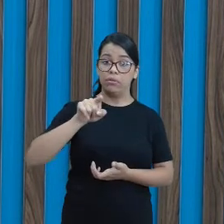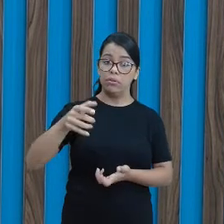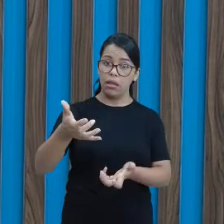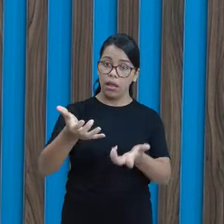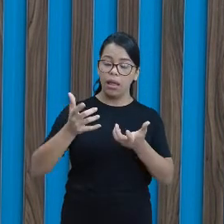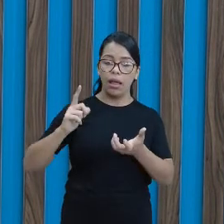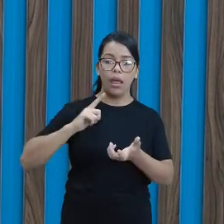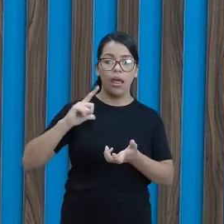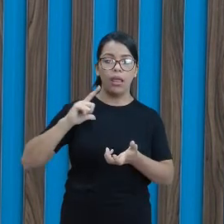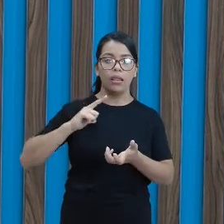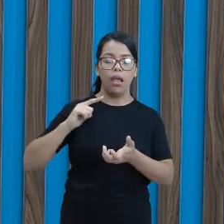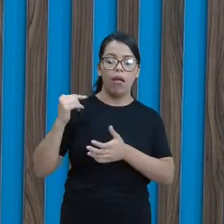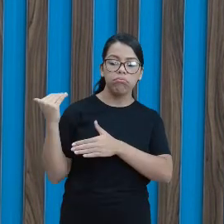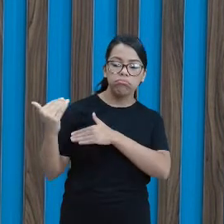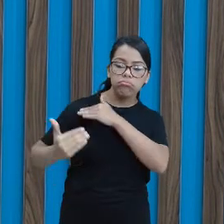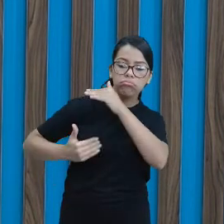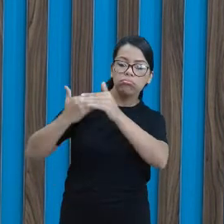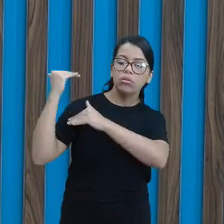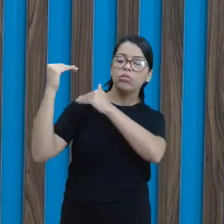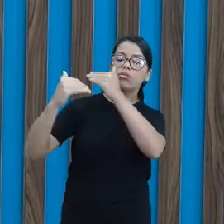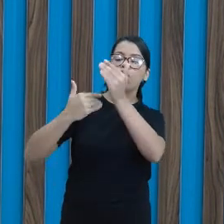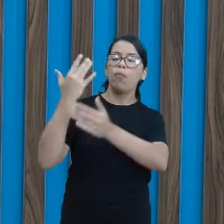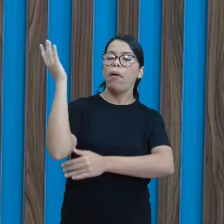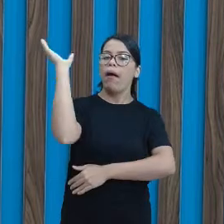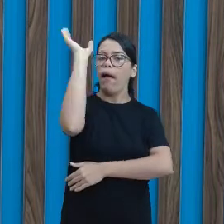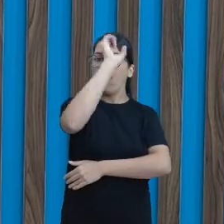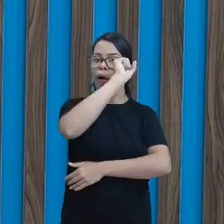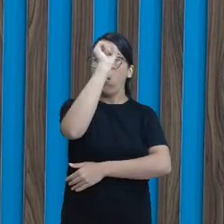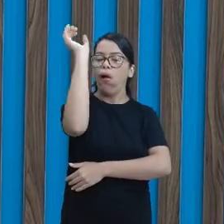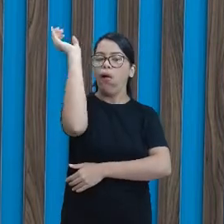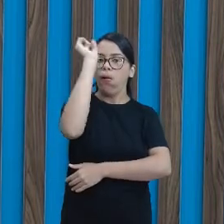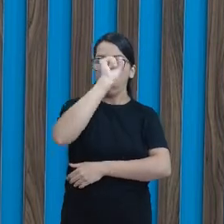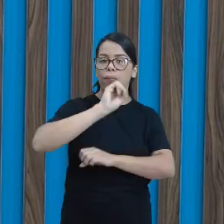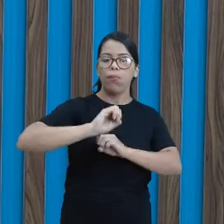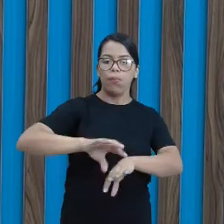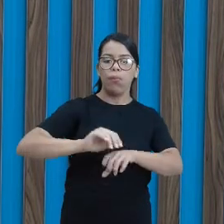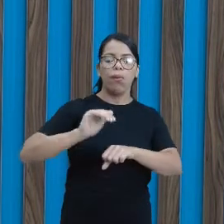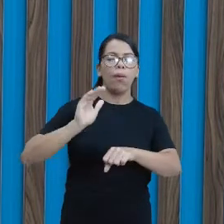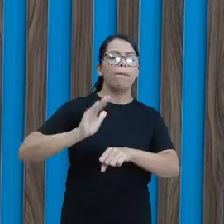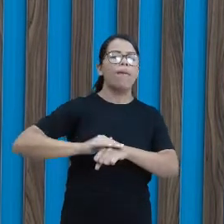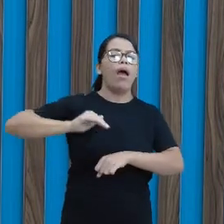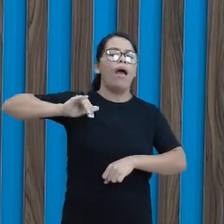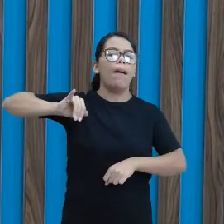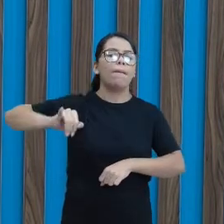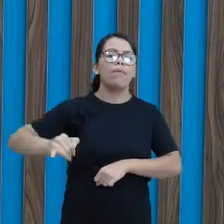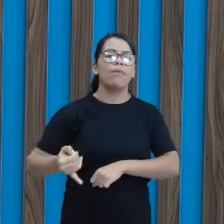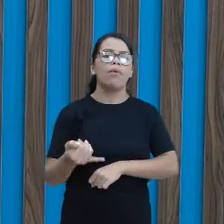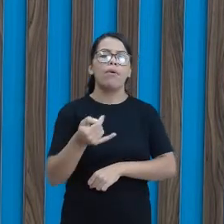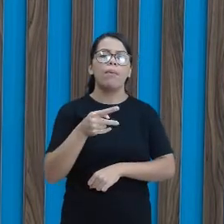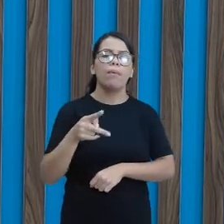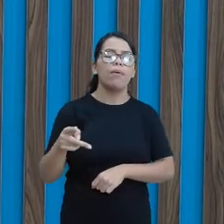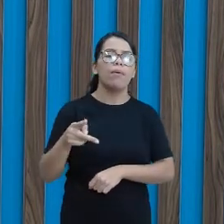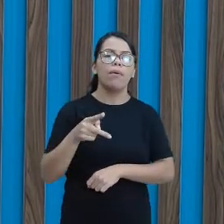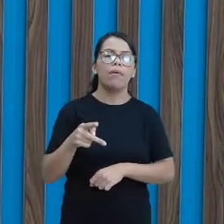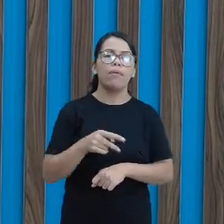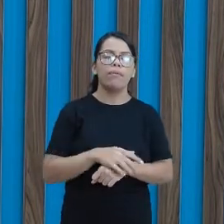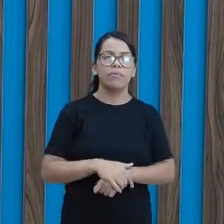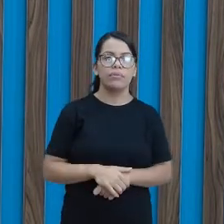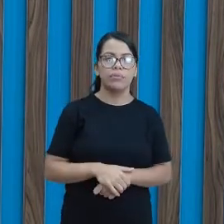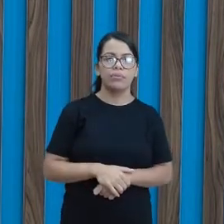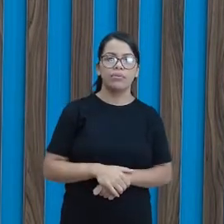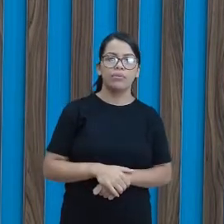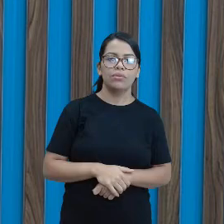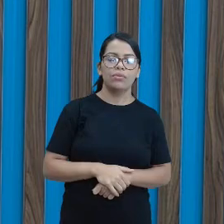ter esse crescimento educacional bem mais proveitoso, professor Lami, contribua, professor